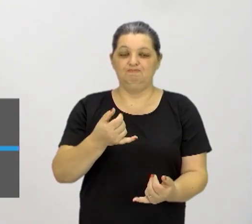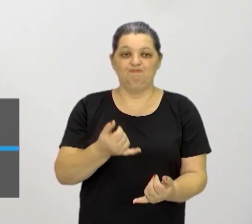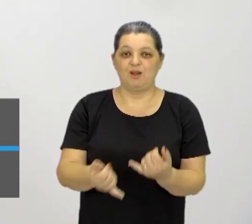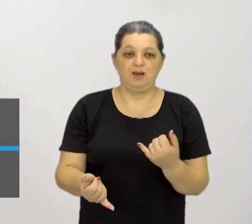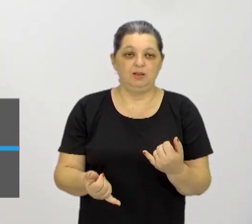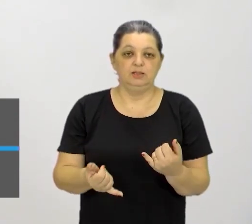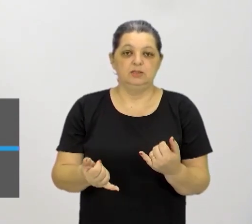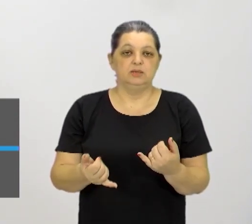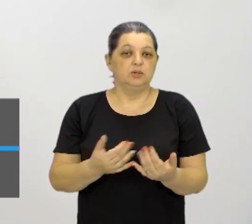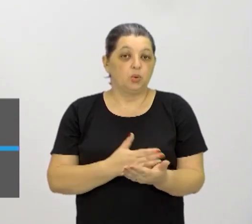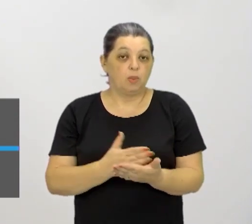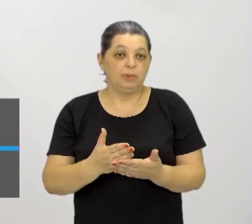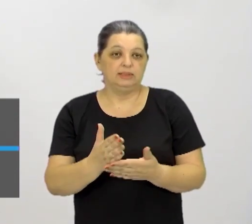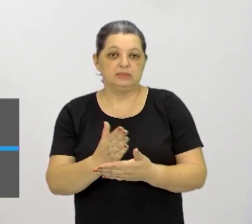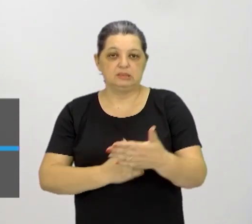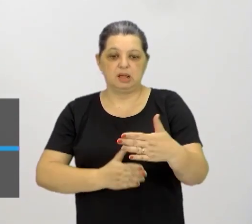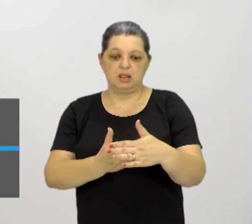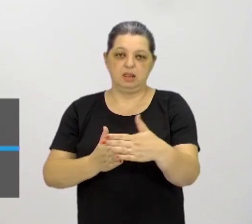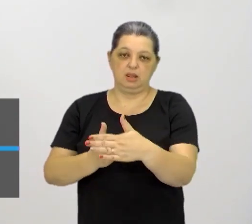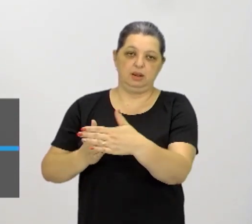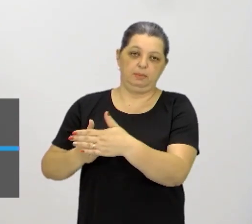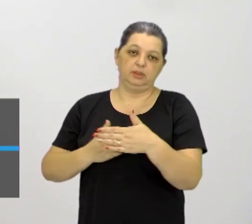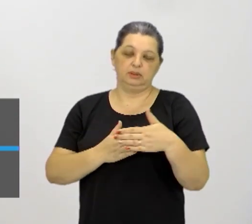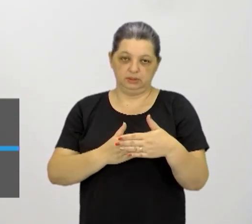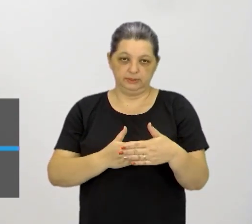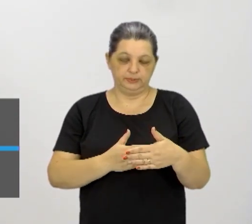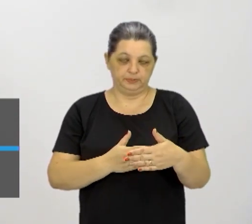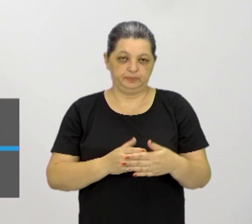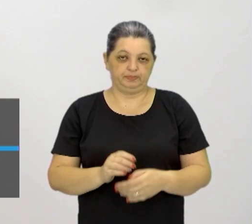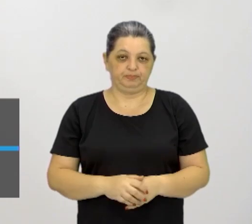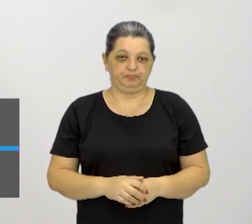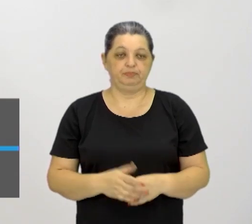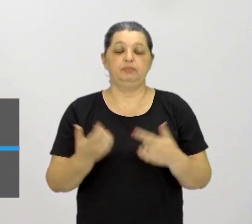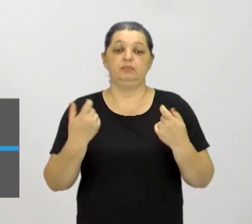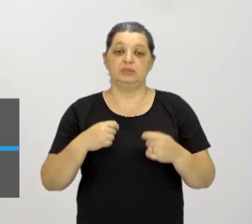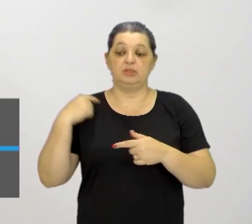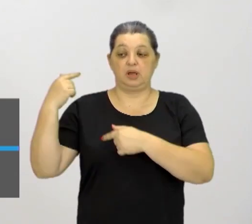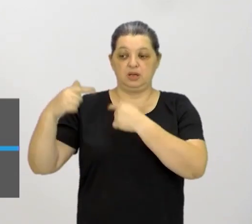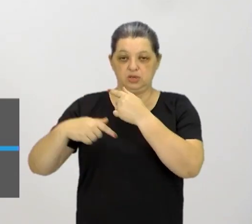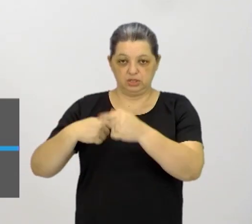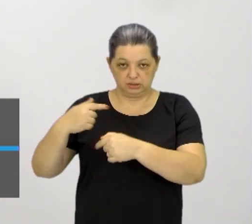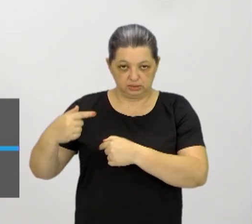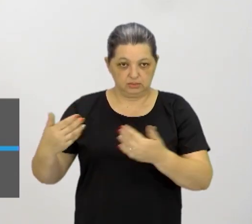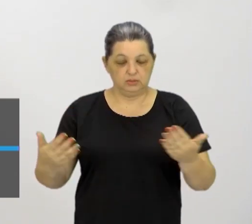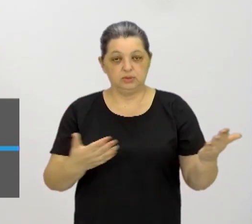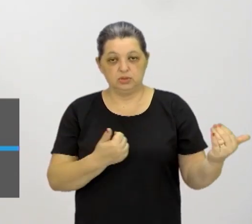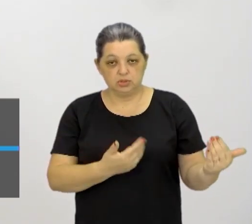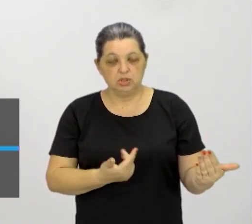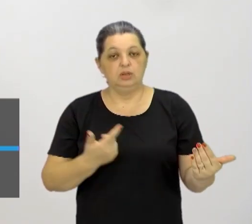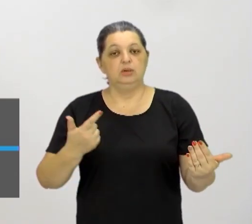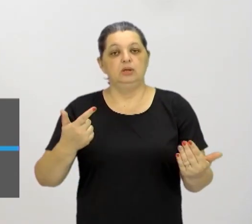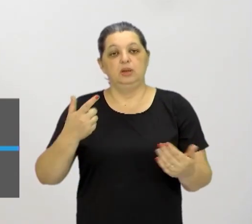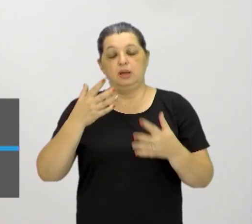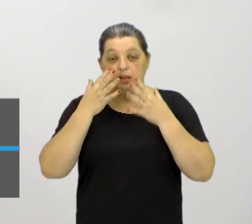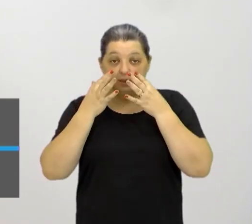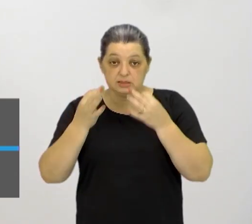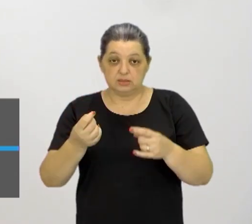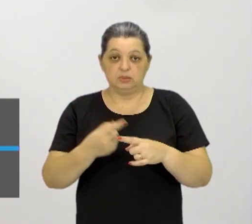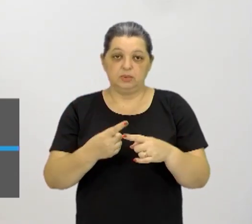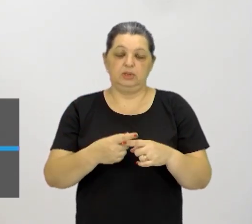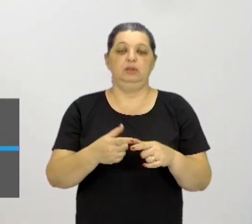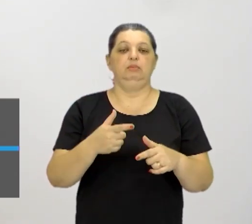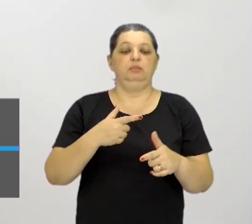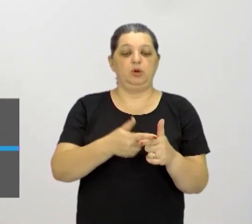uma realidade que a geração de vocês precisa ficar muito atenta, né? Nós estamos com problema na água,